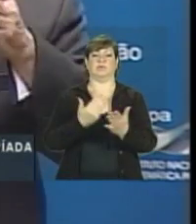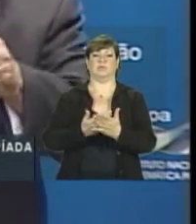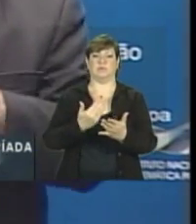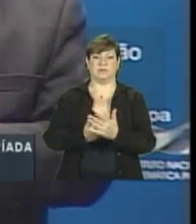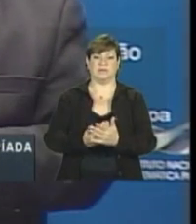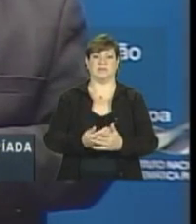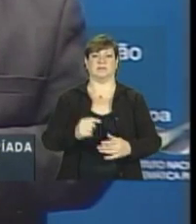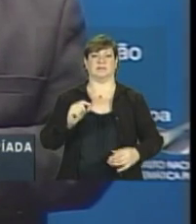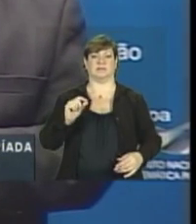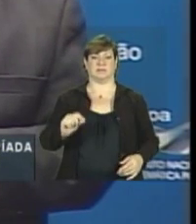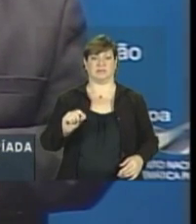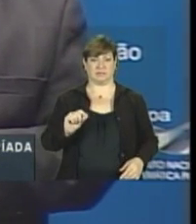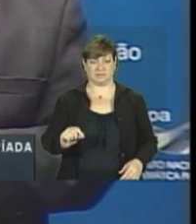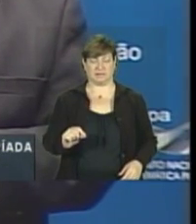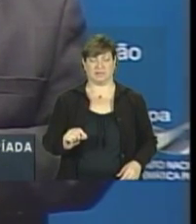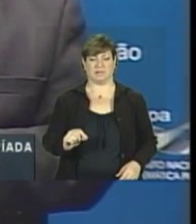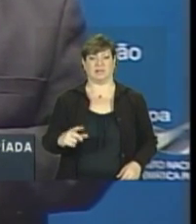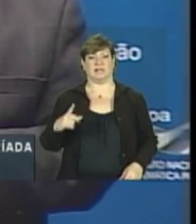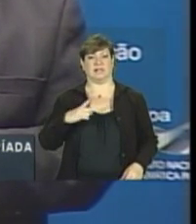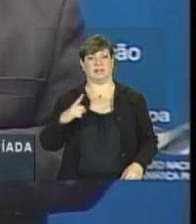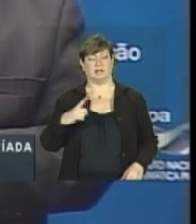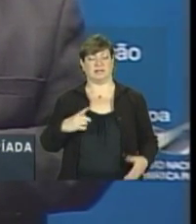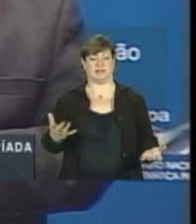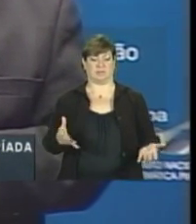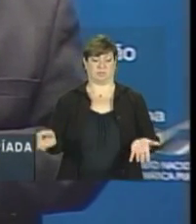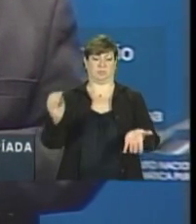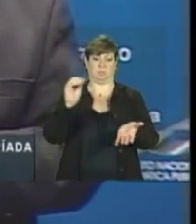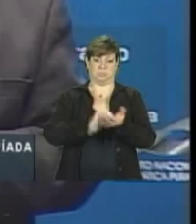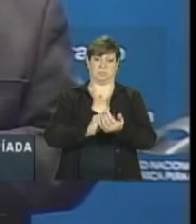né, que estão se inscrever